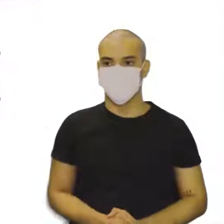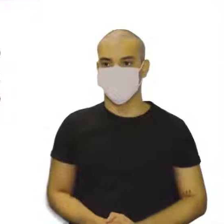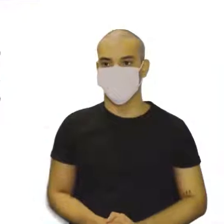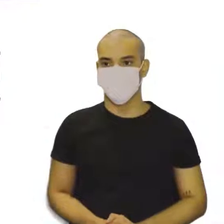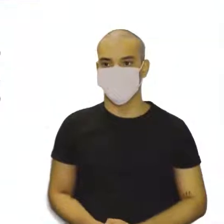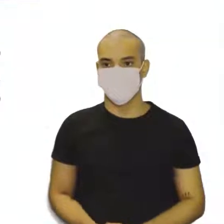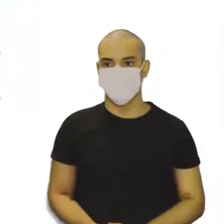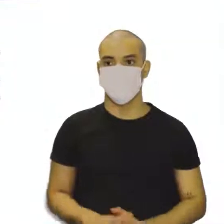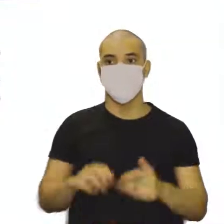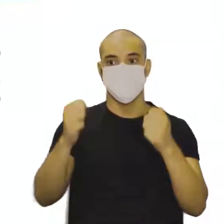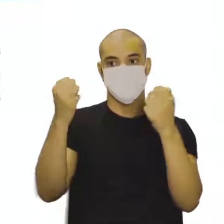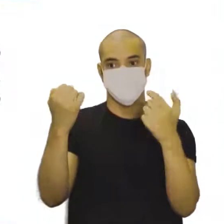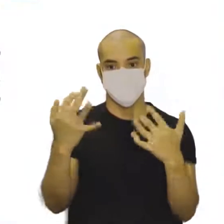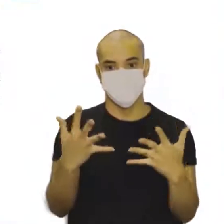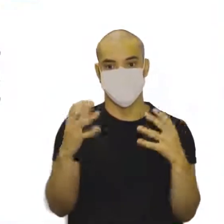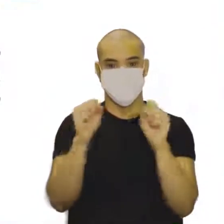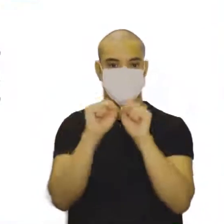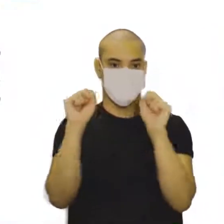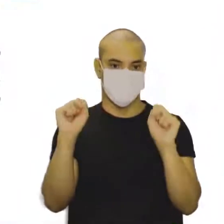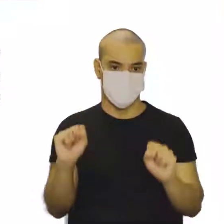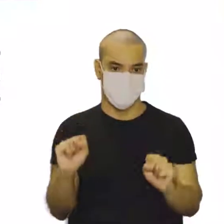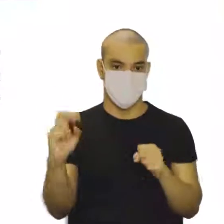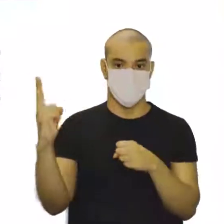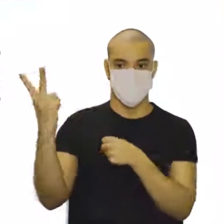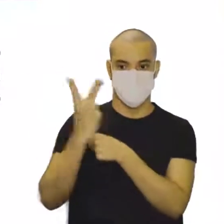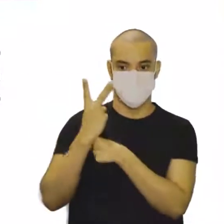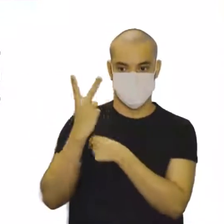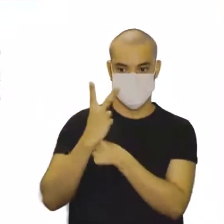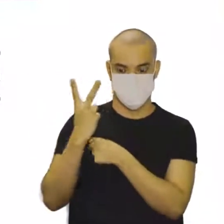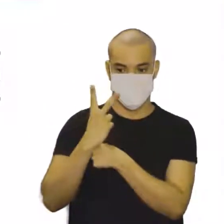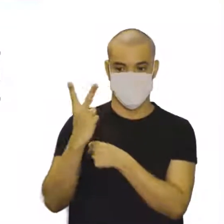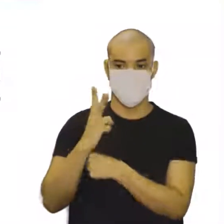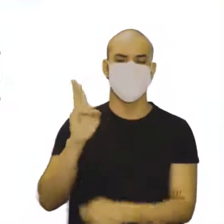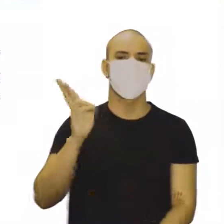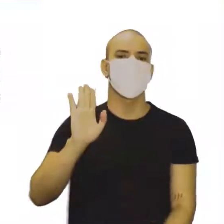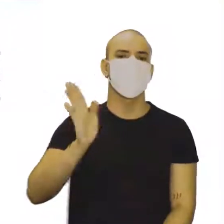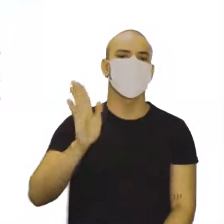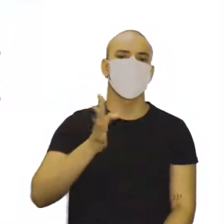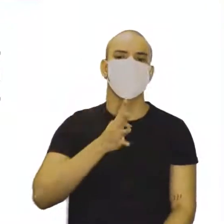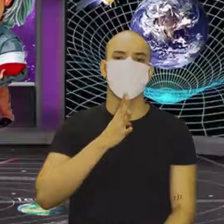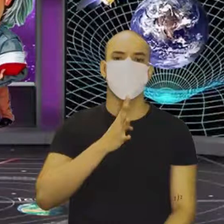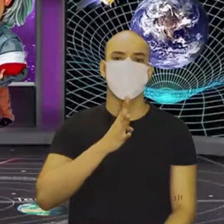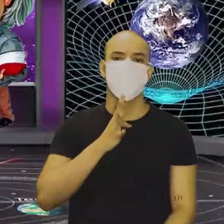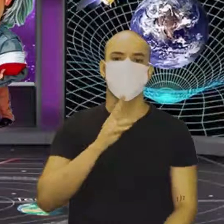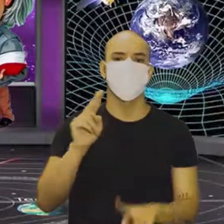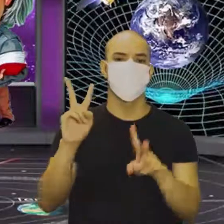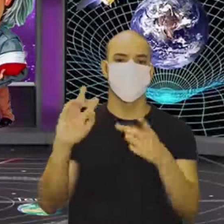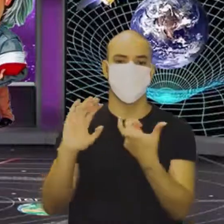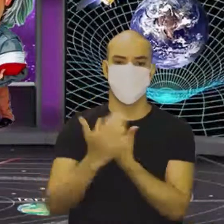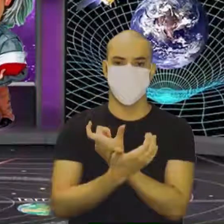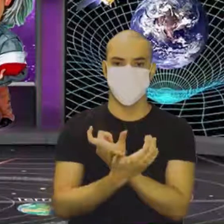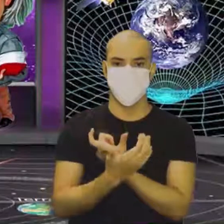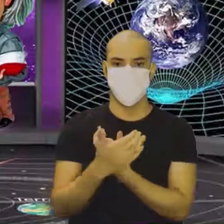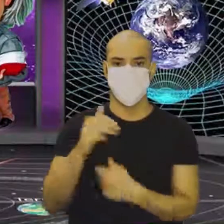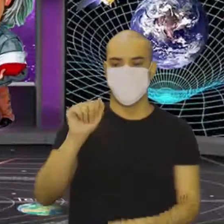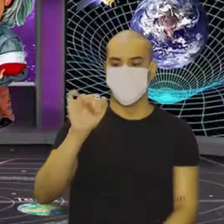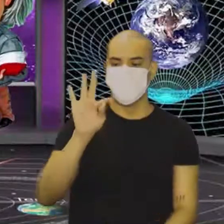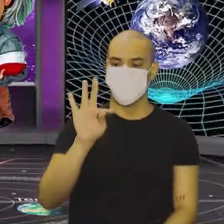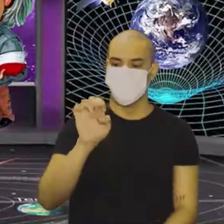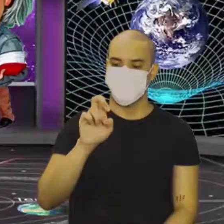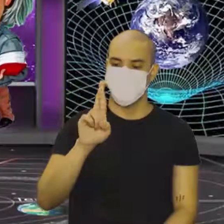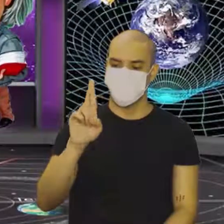aí em sistemas de proteção, né, quem já ouviu falar no termo